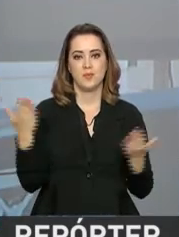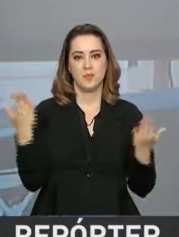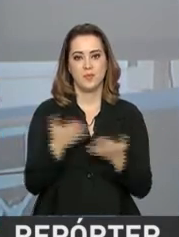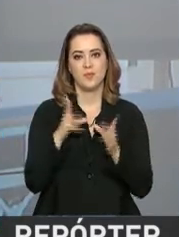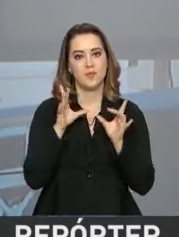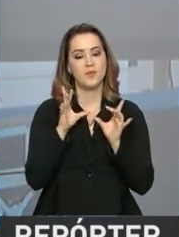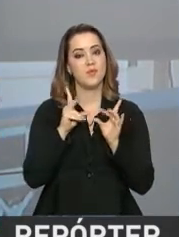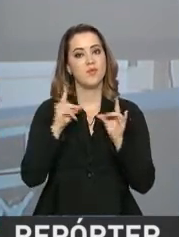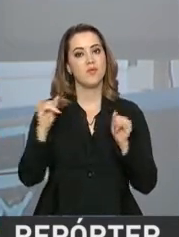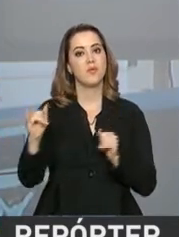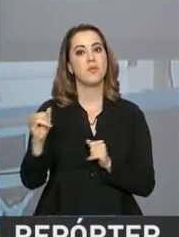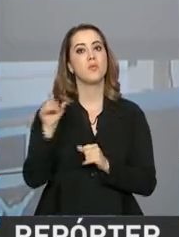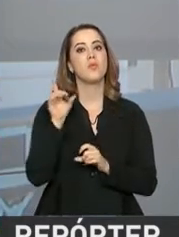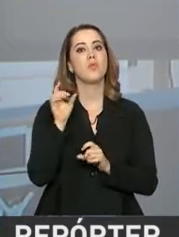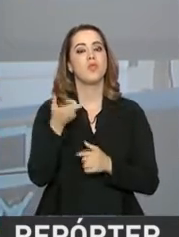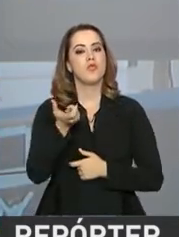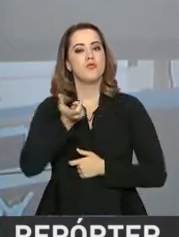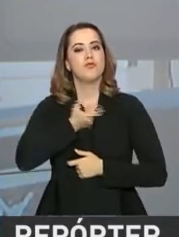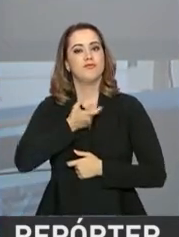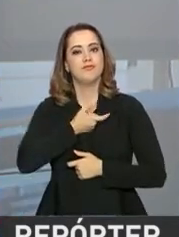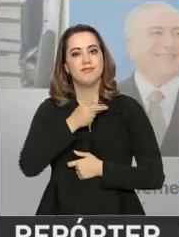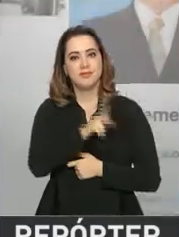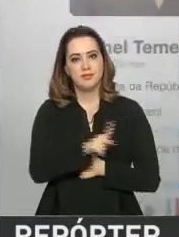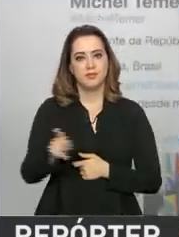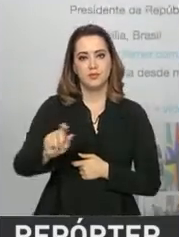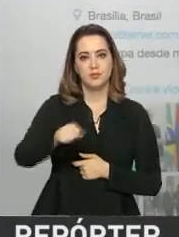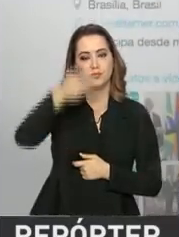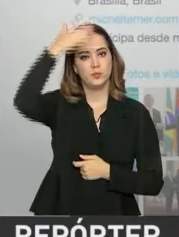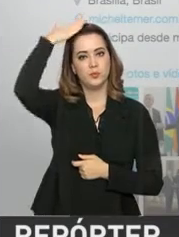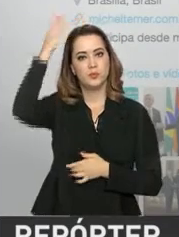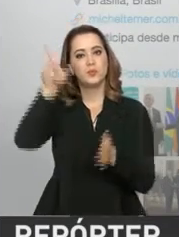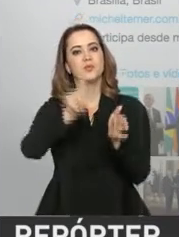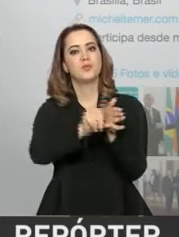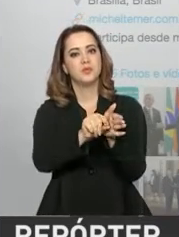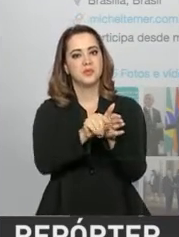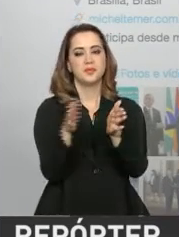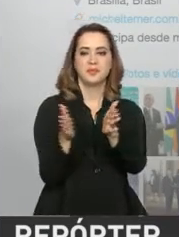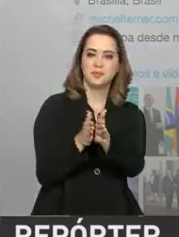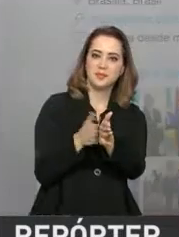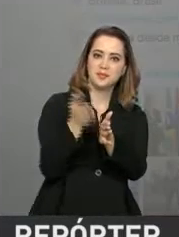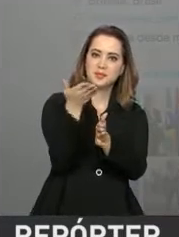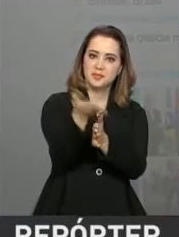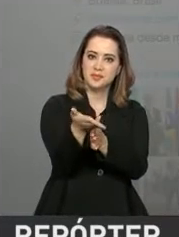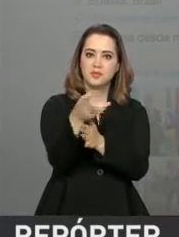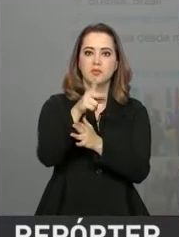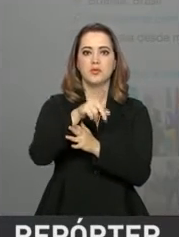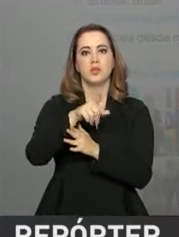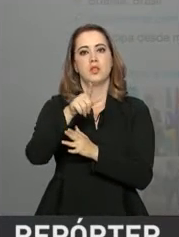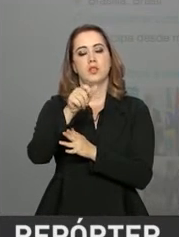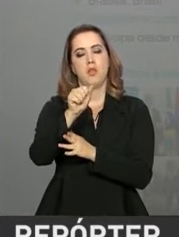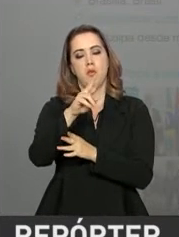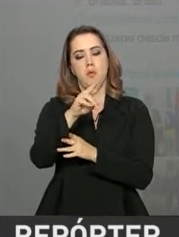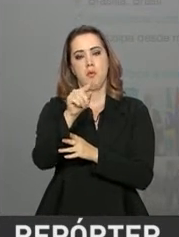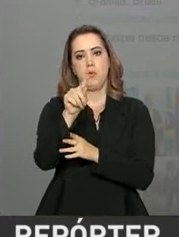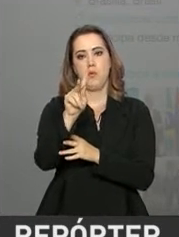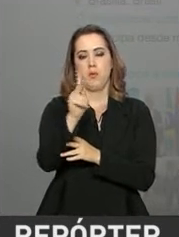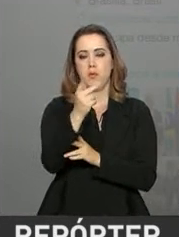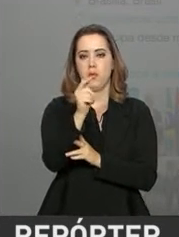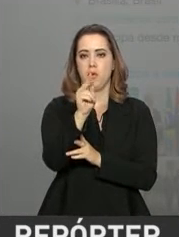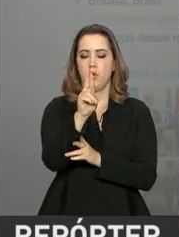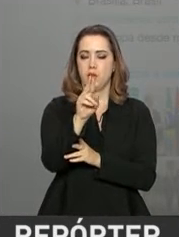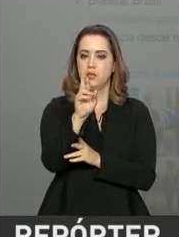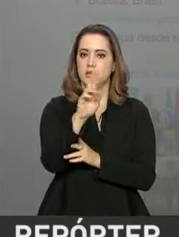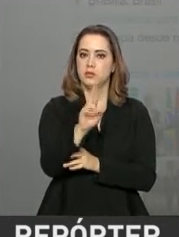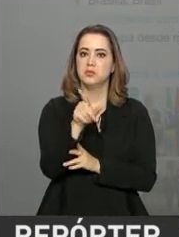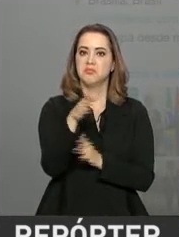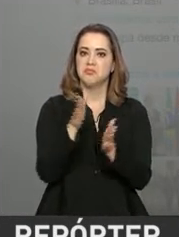dia de medalhas para o Brasil, o presidente Michel Temer usou o Twitter para parabenizar o ginasta Arthur Zanetti pela medalha de prata nas argolas.